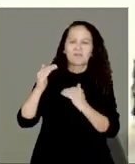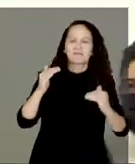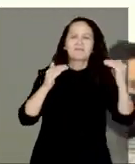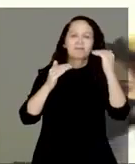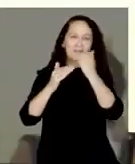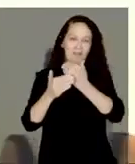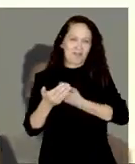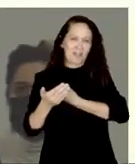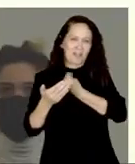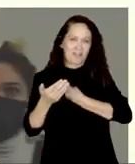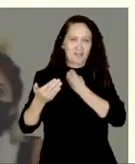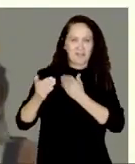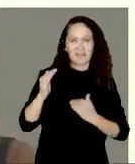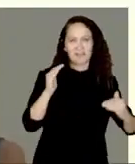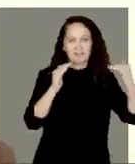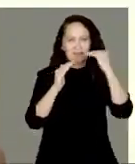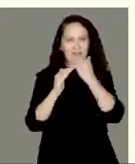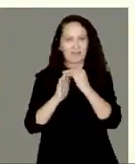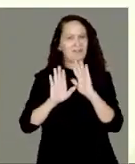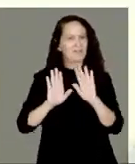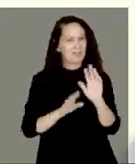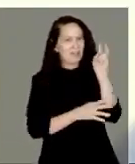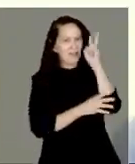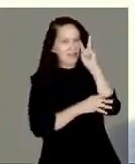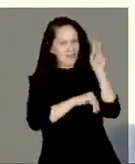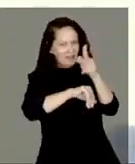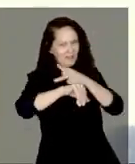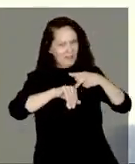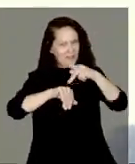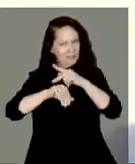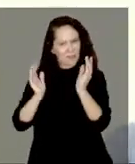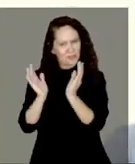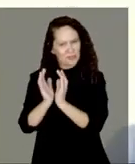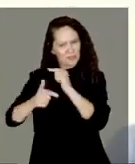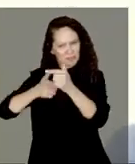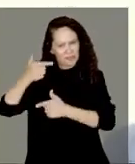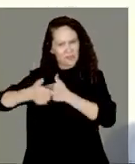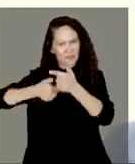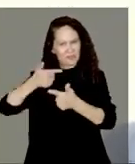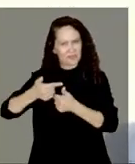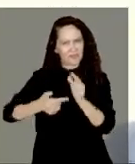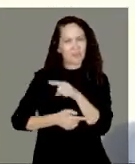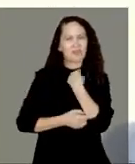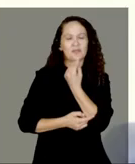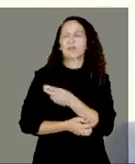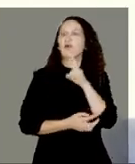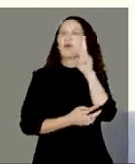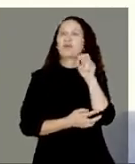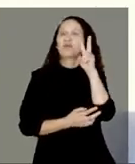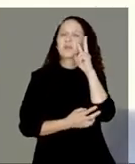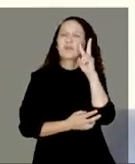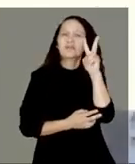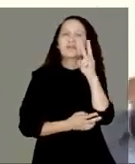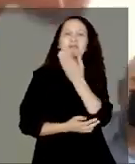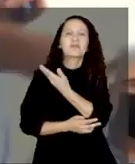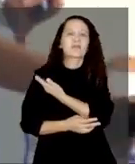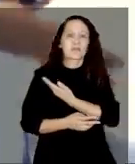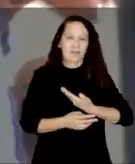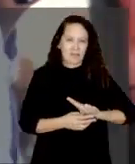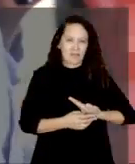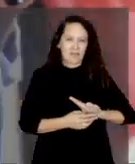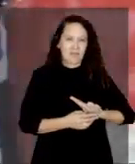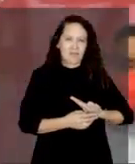isso? Porque as estruturas deste país, elas foram criadas para